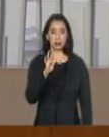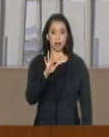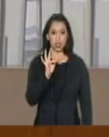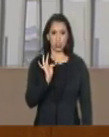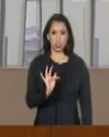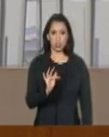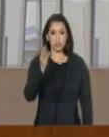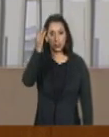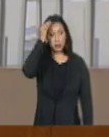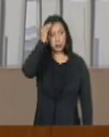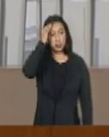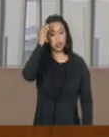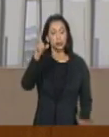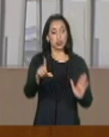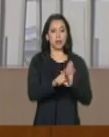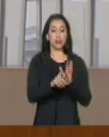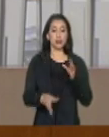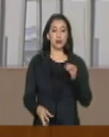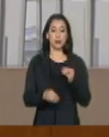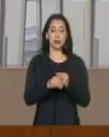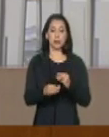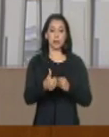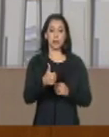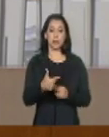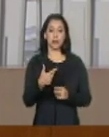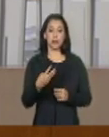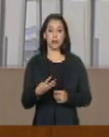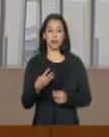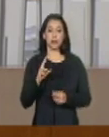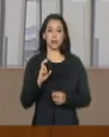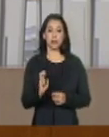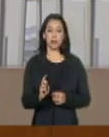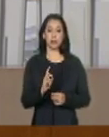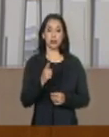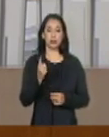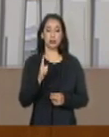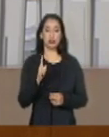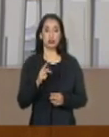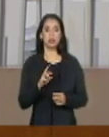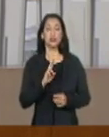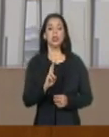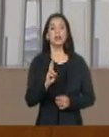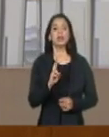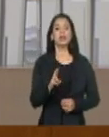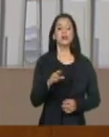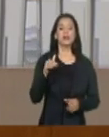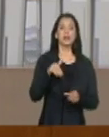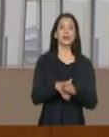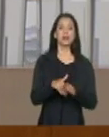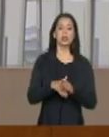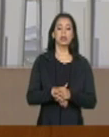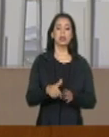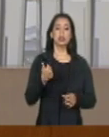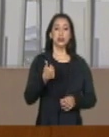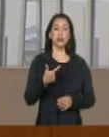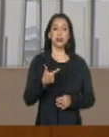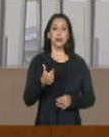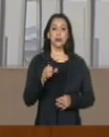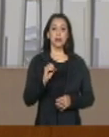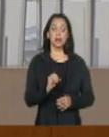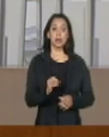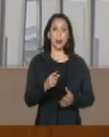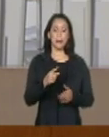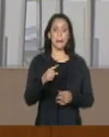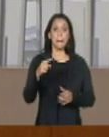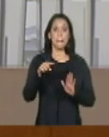a Lei Complementar 135 não era aplicável às eleições de 2010, porque ela era de menos de um ano. Ela era